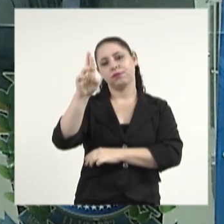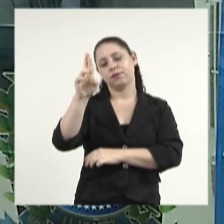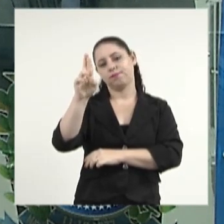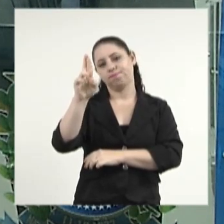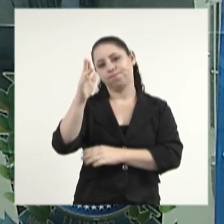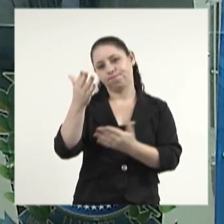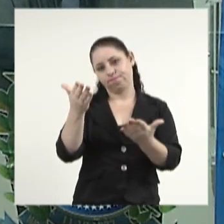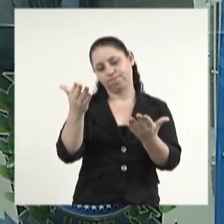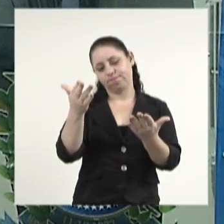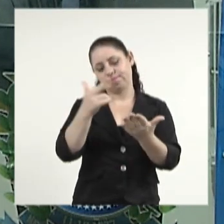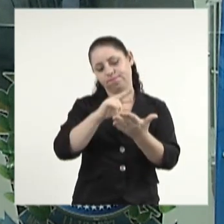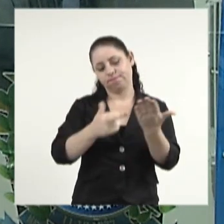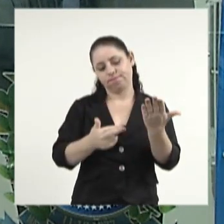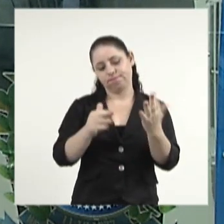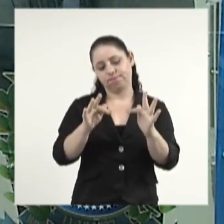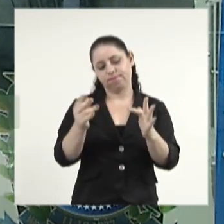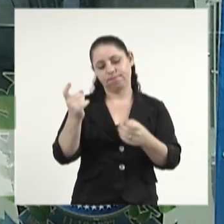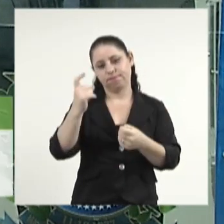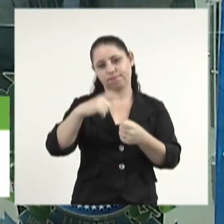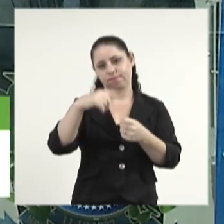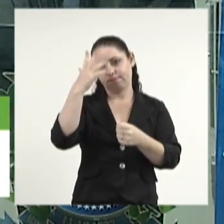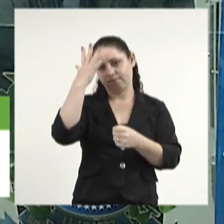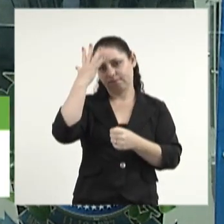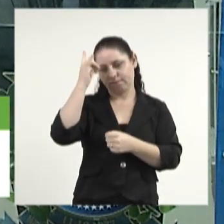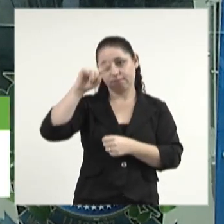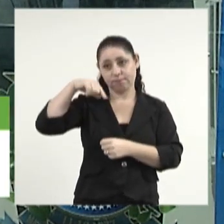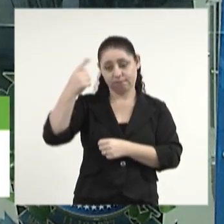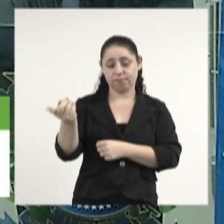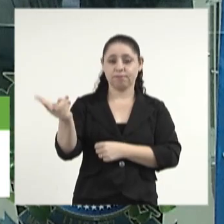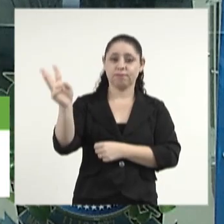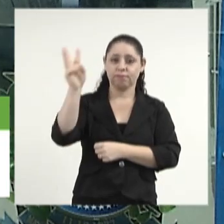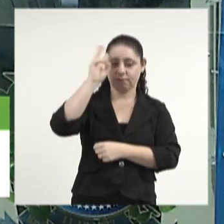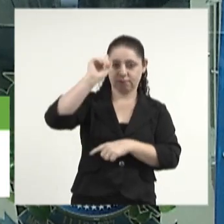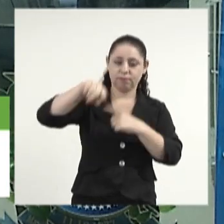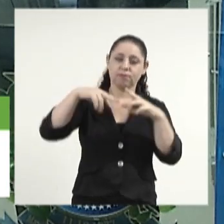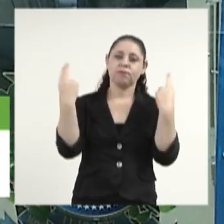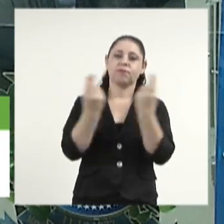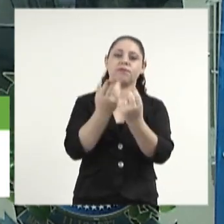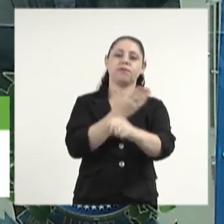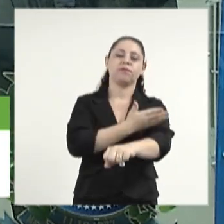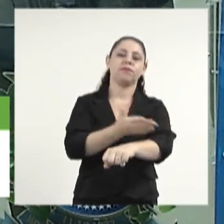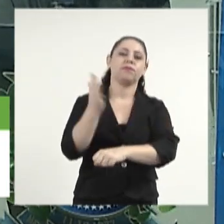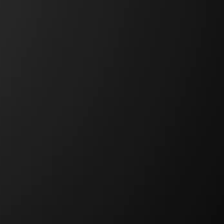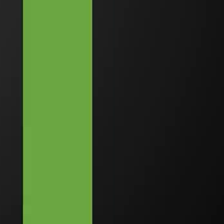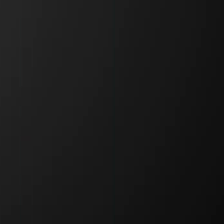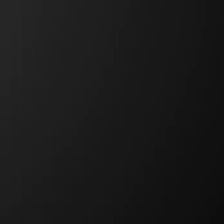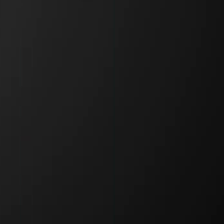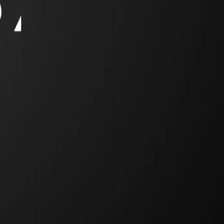www.al.ms.gov.br. A redação final volta na próxima terça-feira, logo após a sessão plenária. Tchau, tchau.